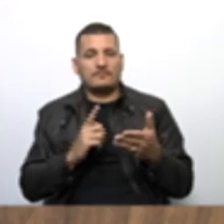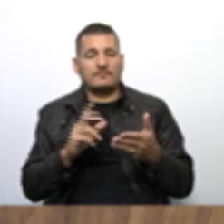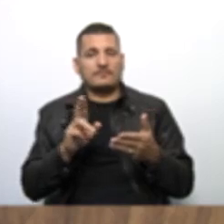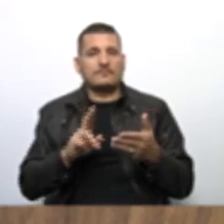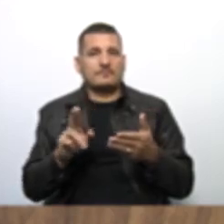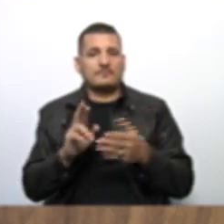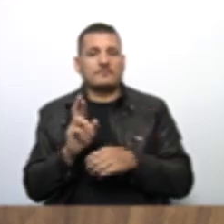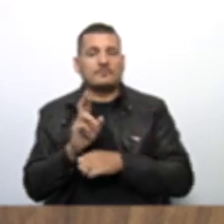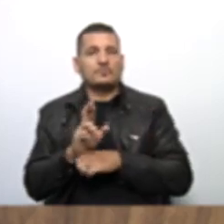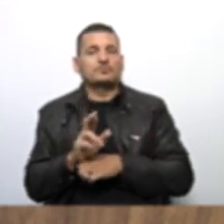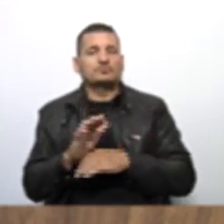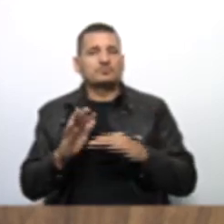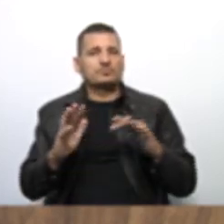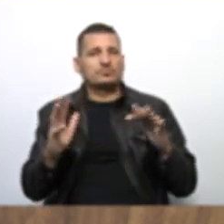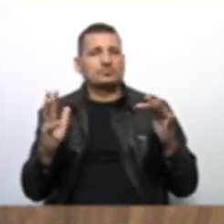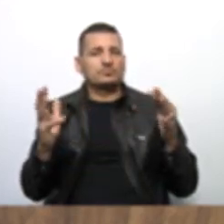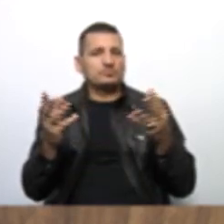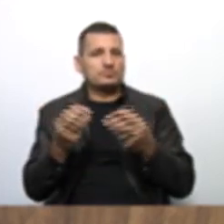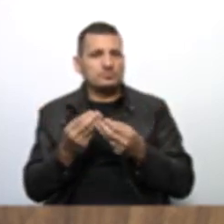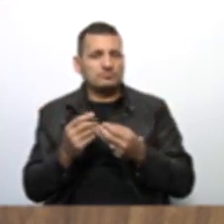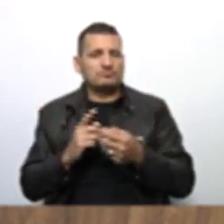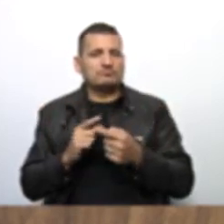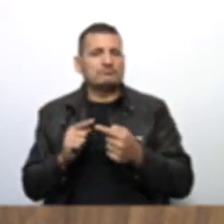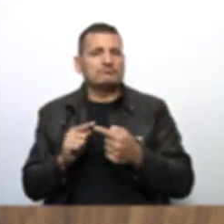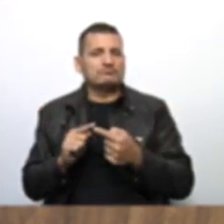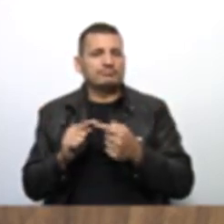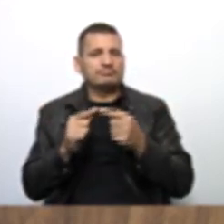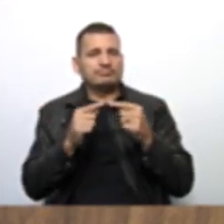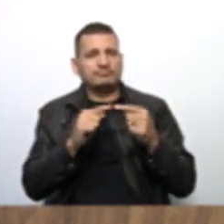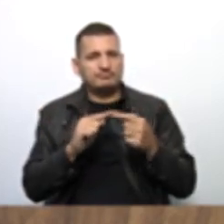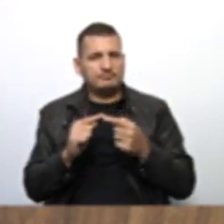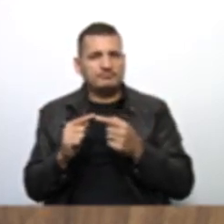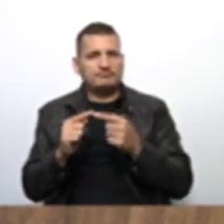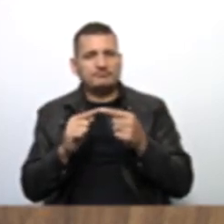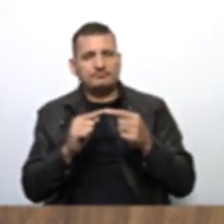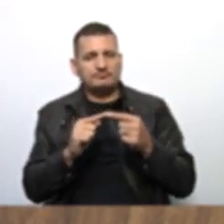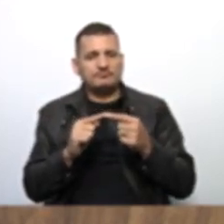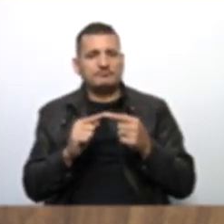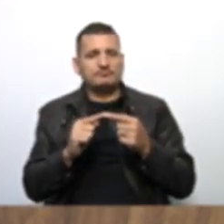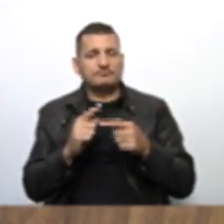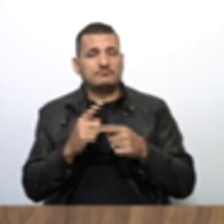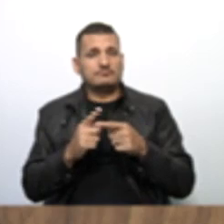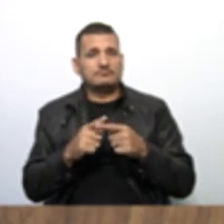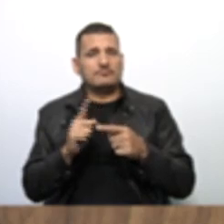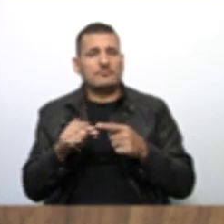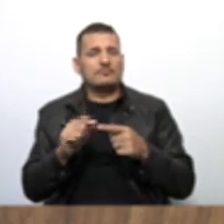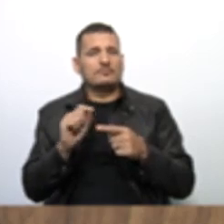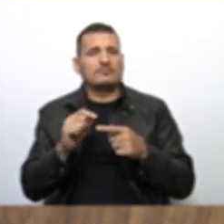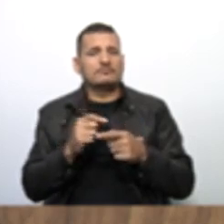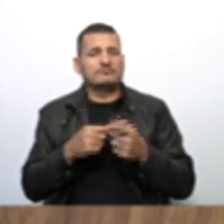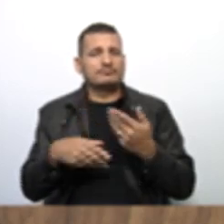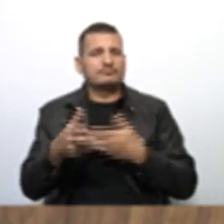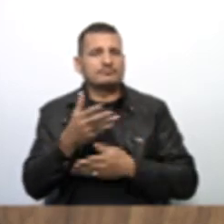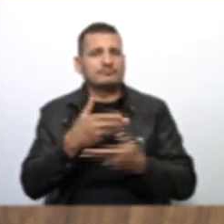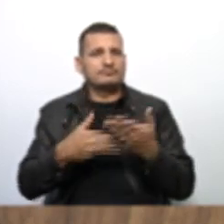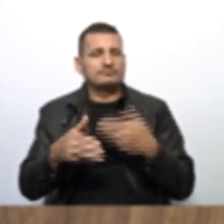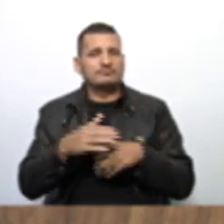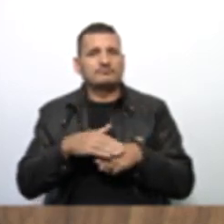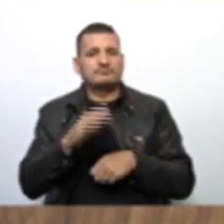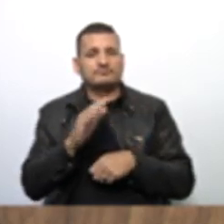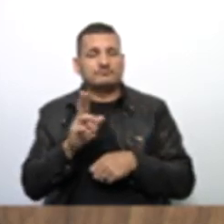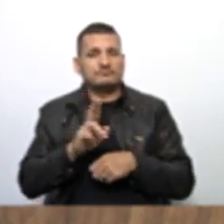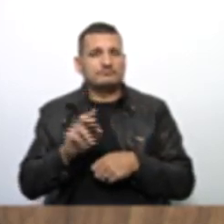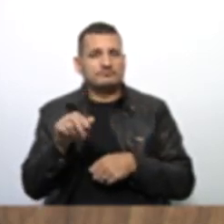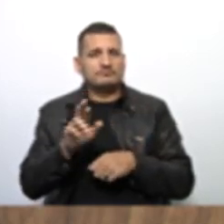recursos de tudo em que está conectado, em que existe essa conexão, porque a ideia é compartilhar ao máximo. E para a gente poder utilizar